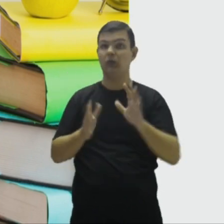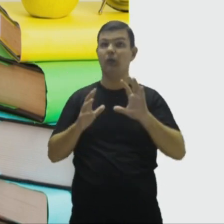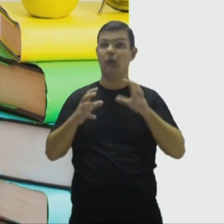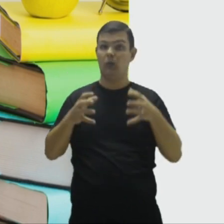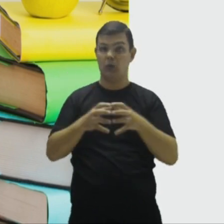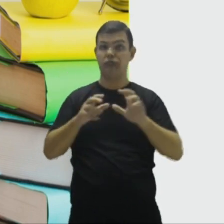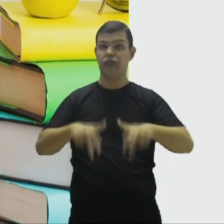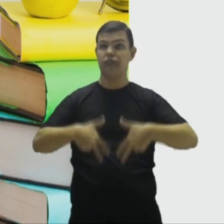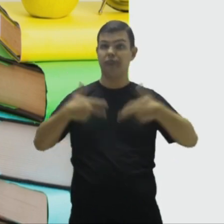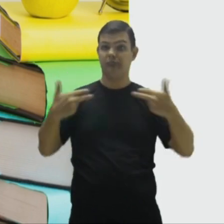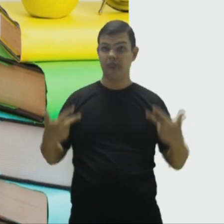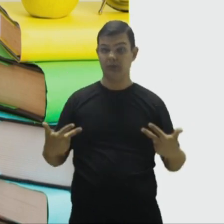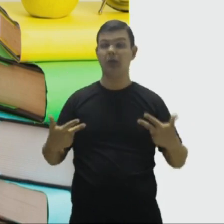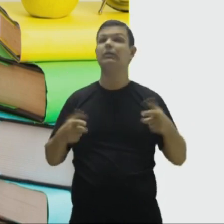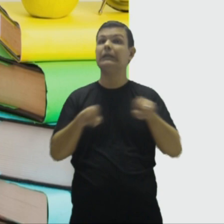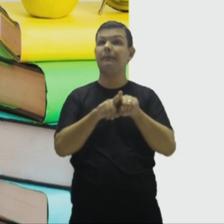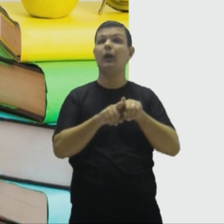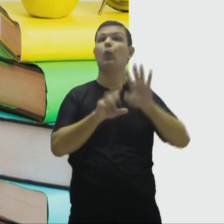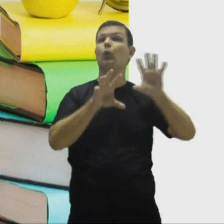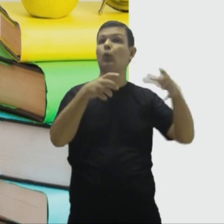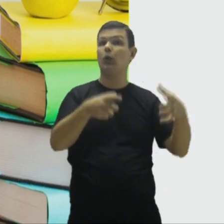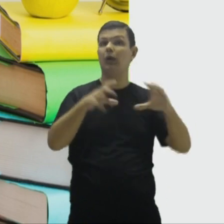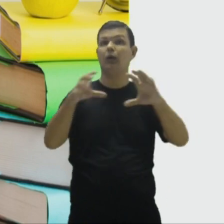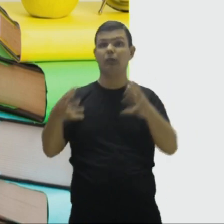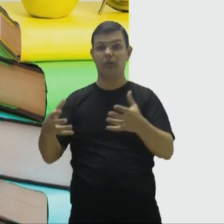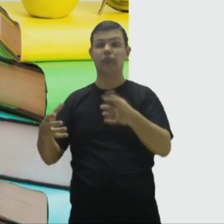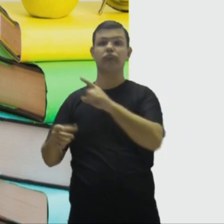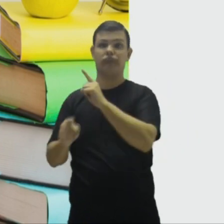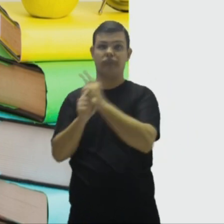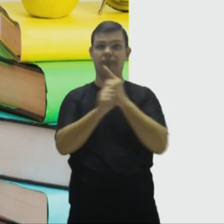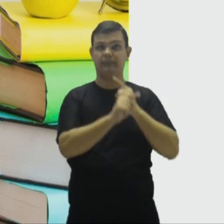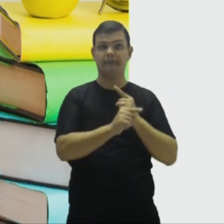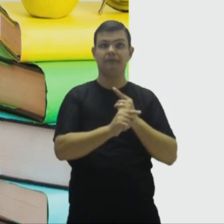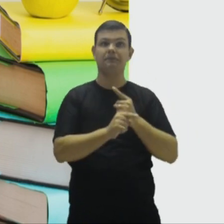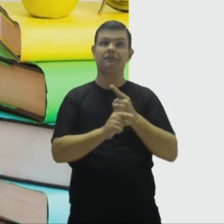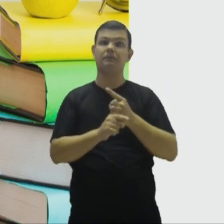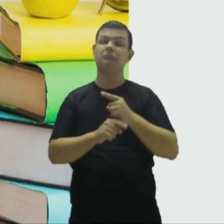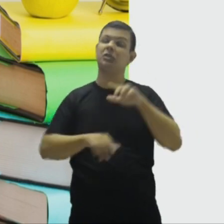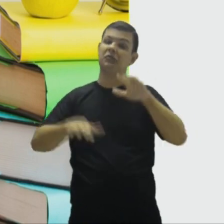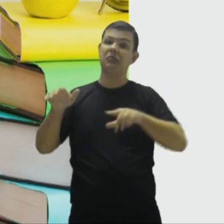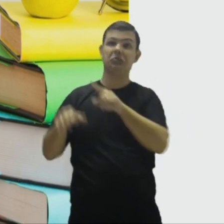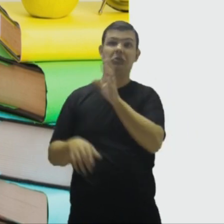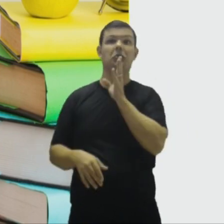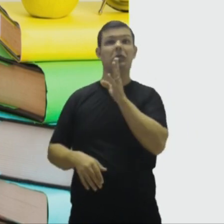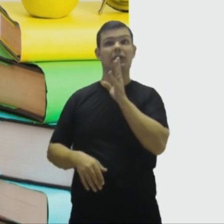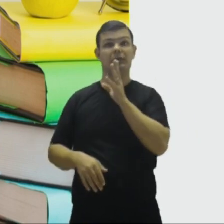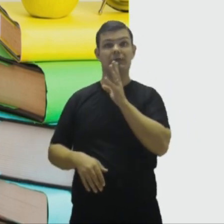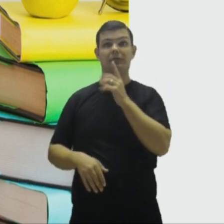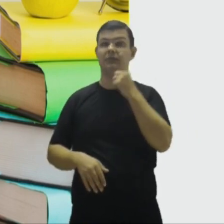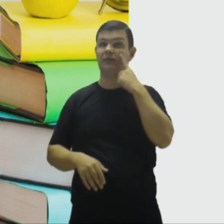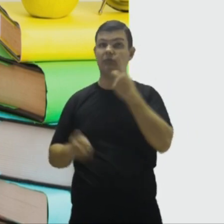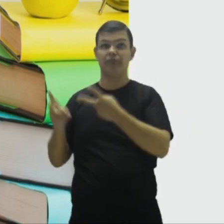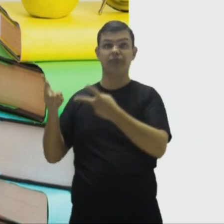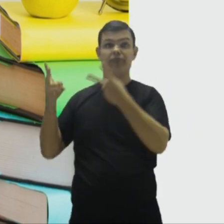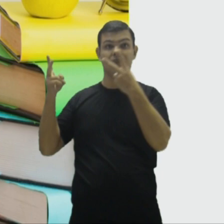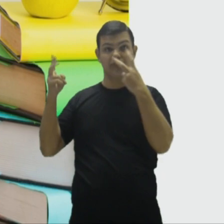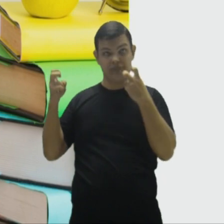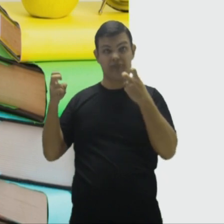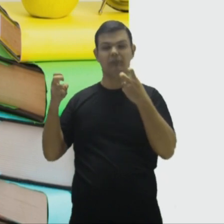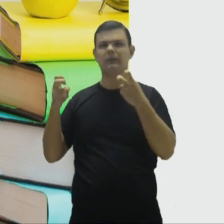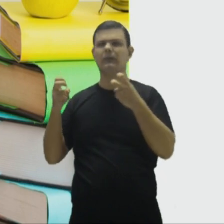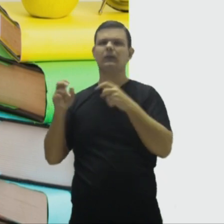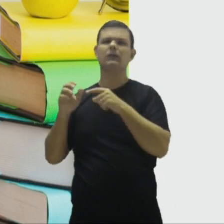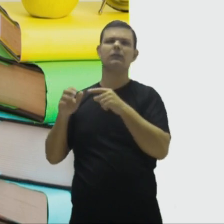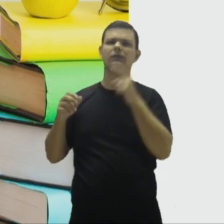os municípios que elas se encontram, tá? Aqui na nossa região. Talvez você até conheça. Presta atenção, tenta